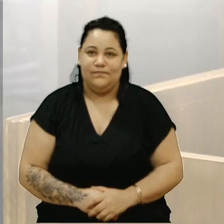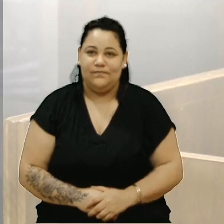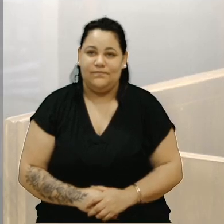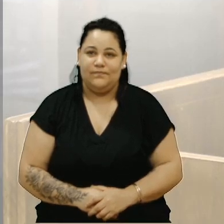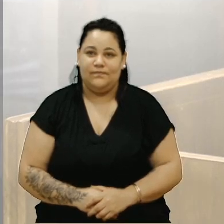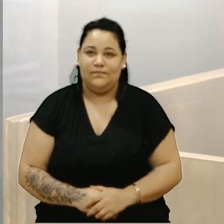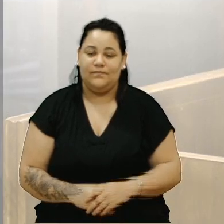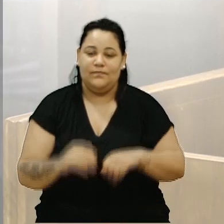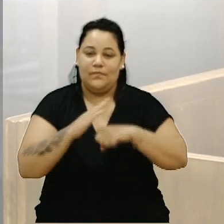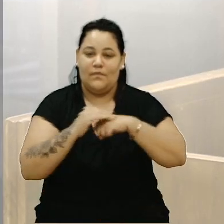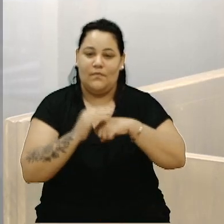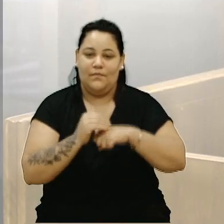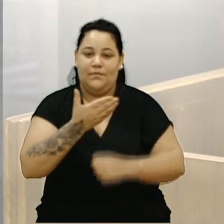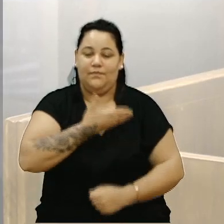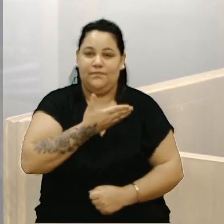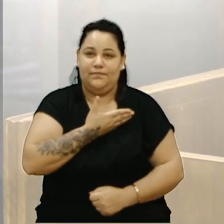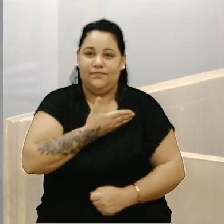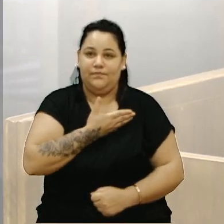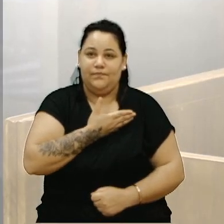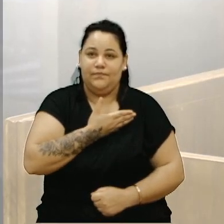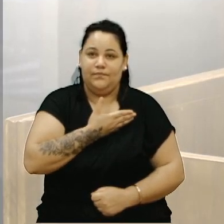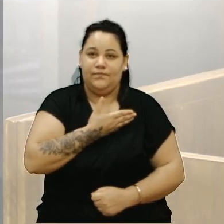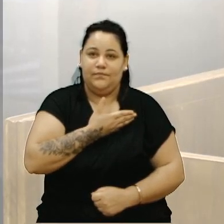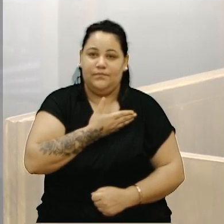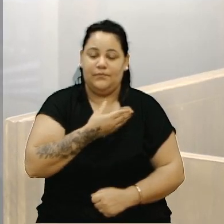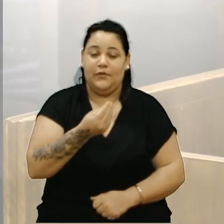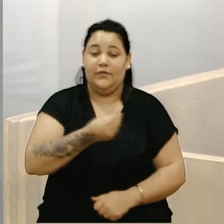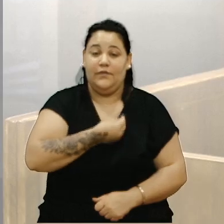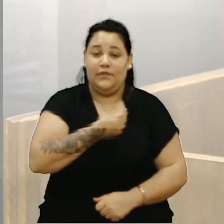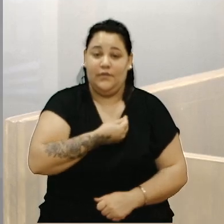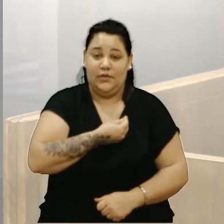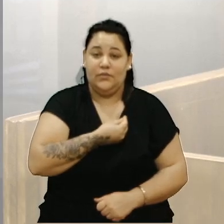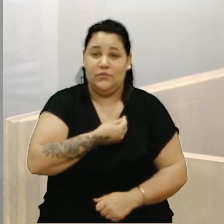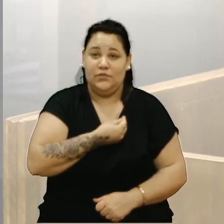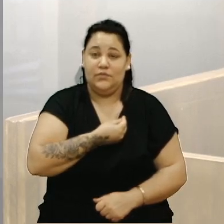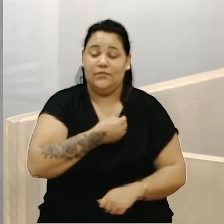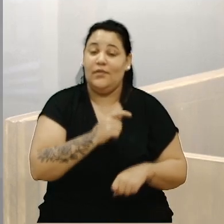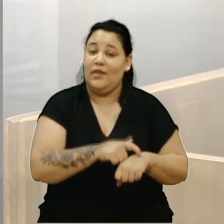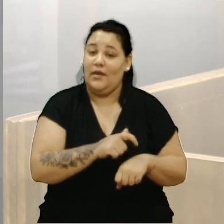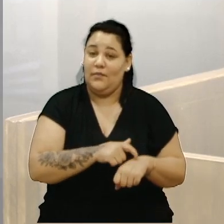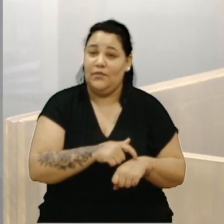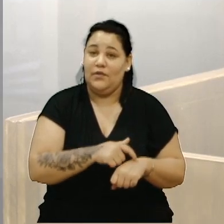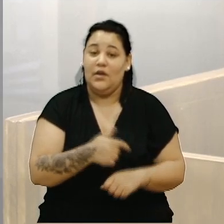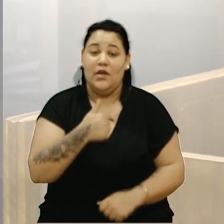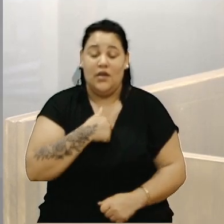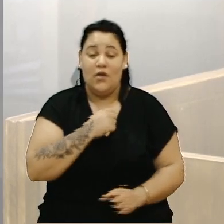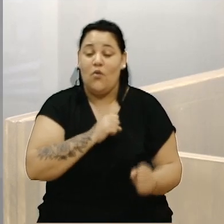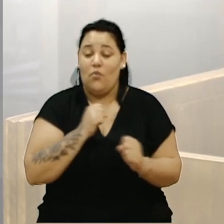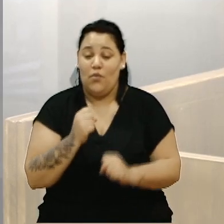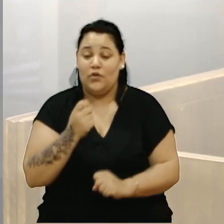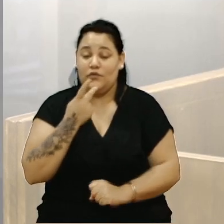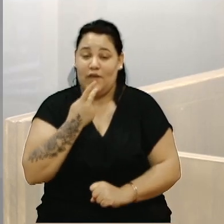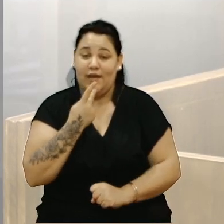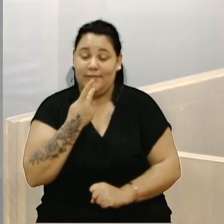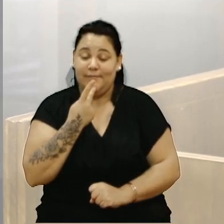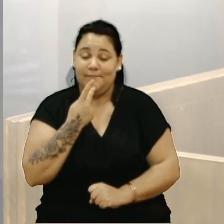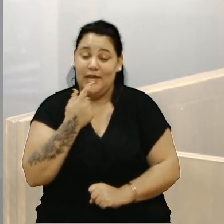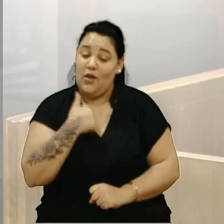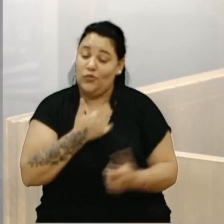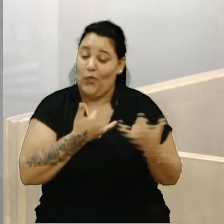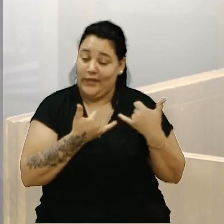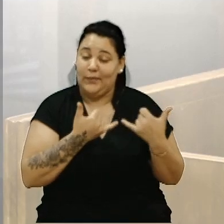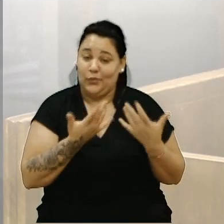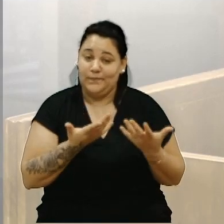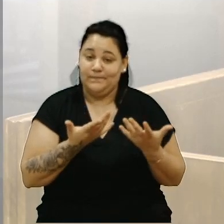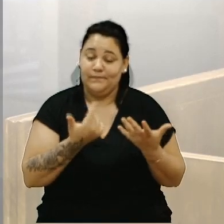Queridos amigos, vivemos em tempos, e ninguém melhor do que eu pode falar isso nessa casa, né? Vivemos